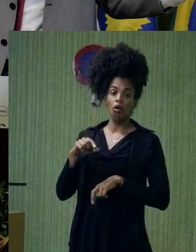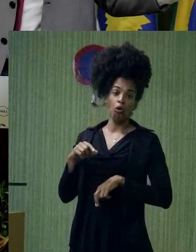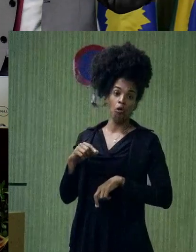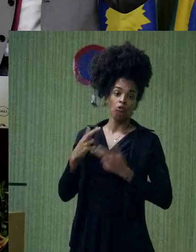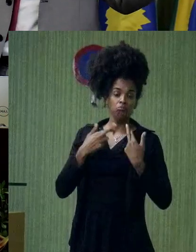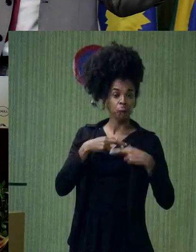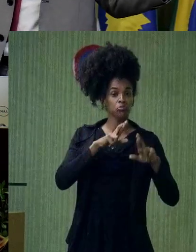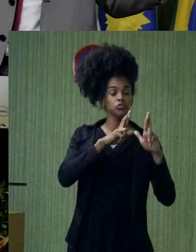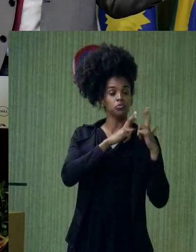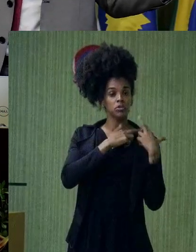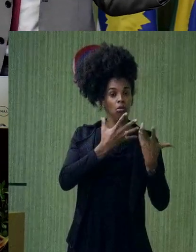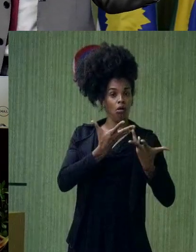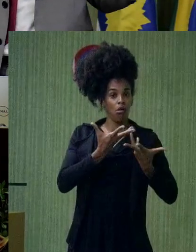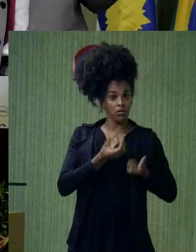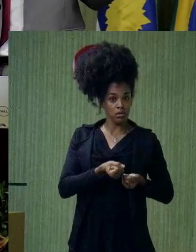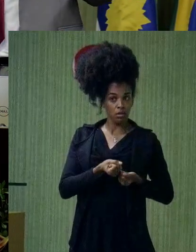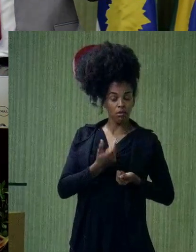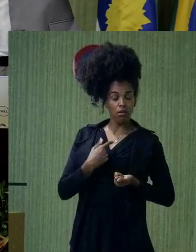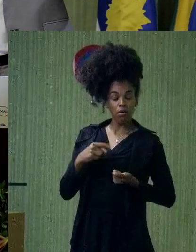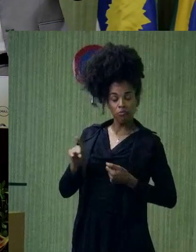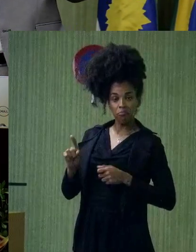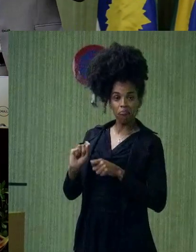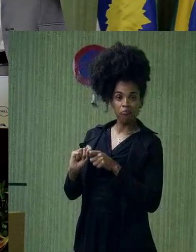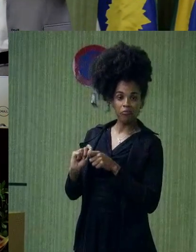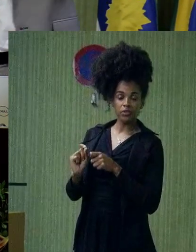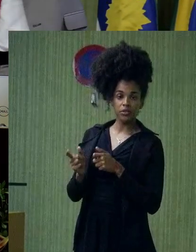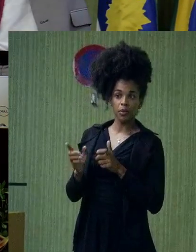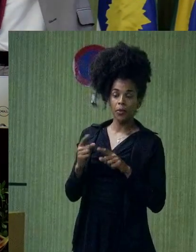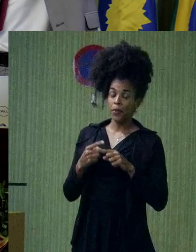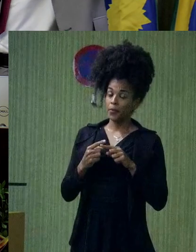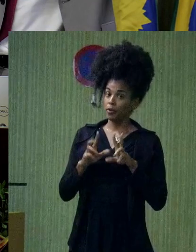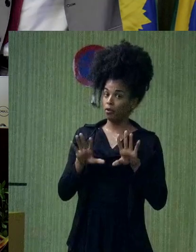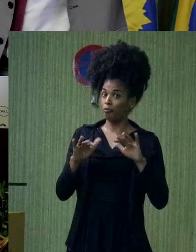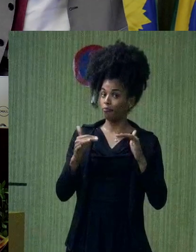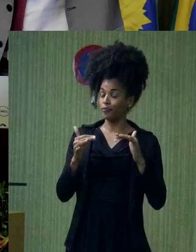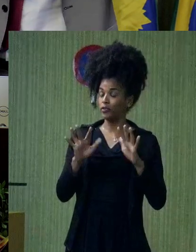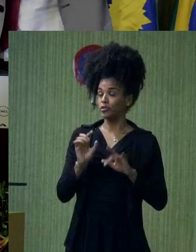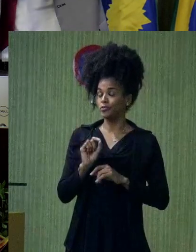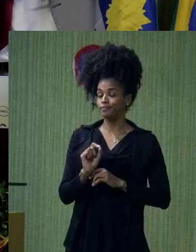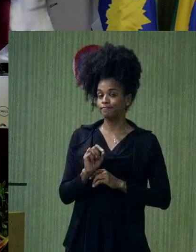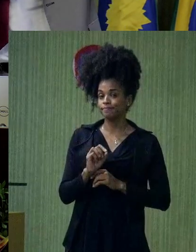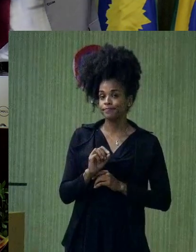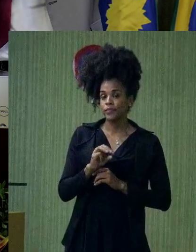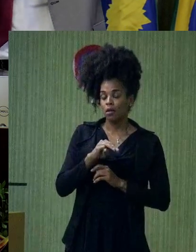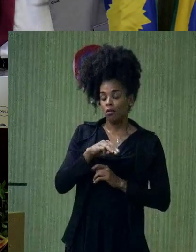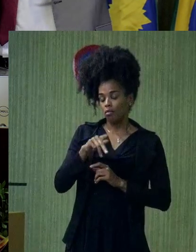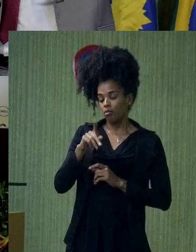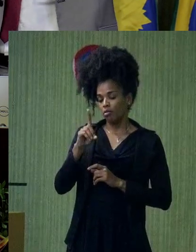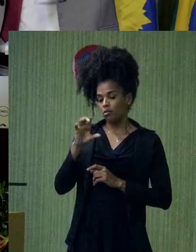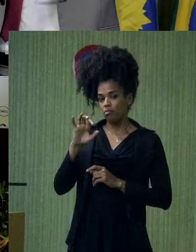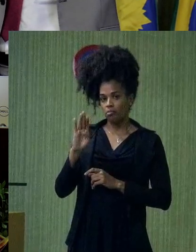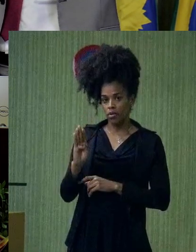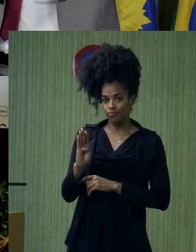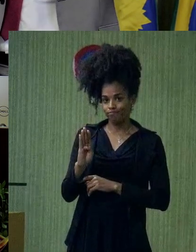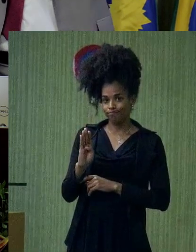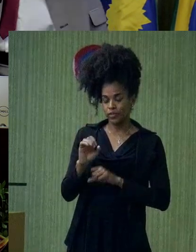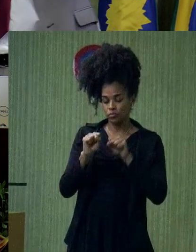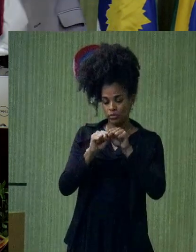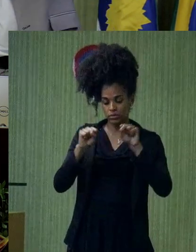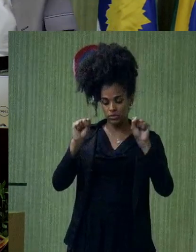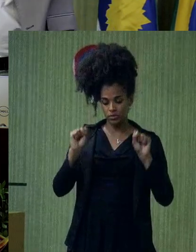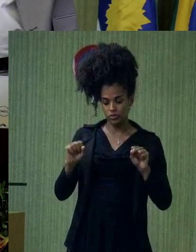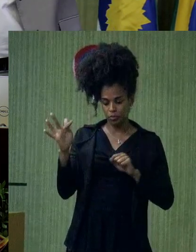fazer se eles não querem fazer não adianta porque né porque veja a LDB diz claramente sistema Federal de Educação a